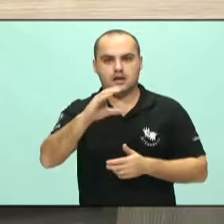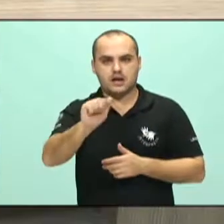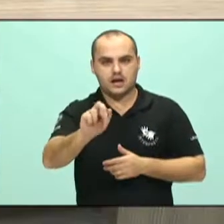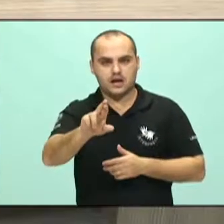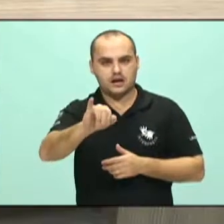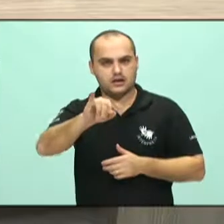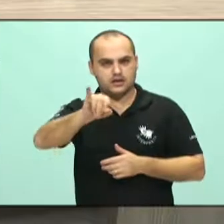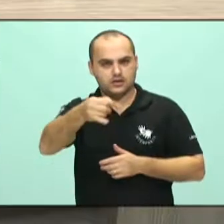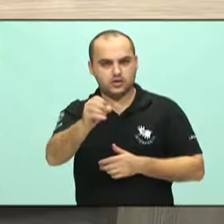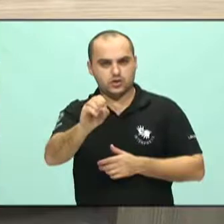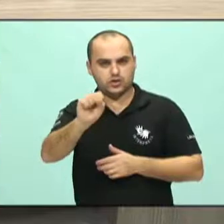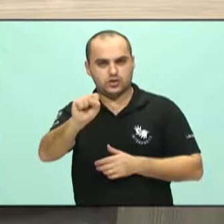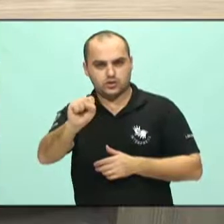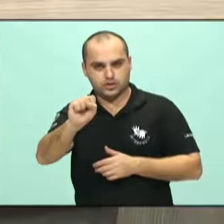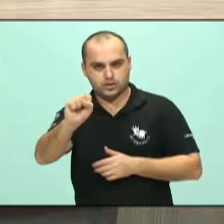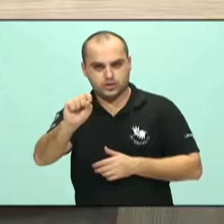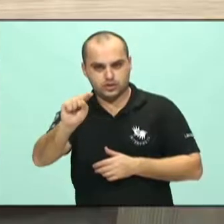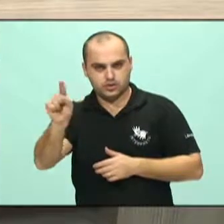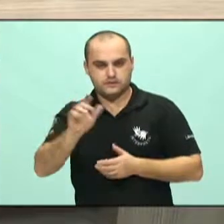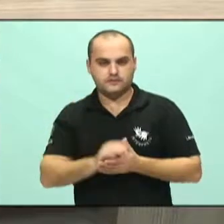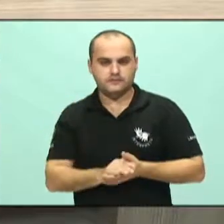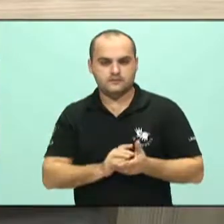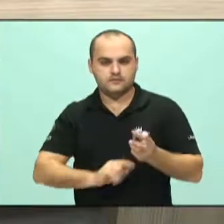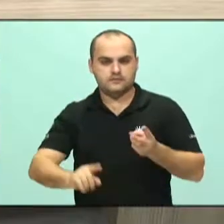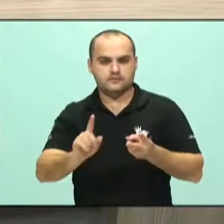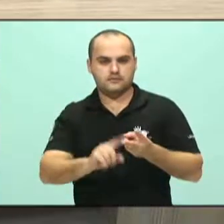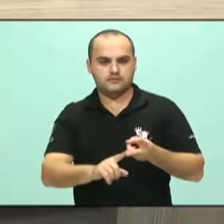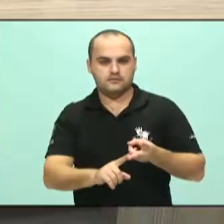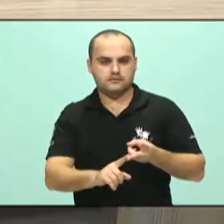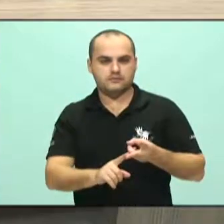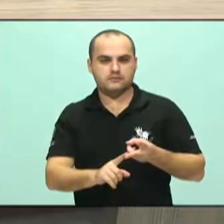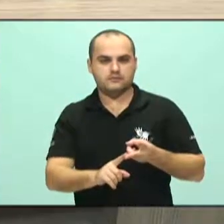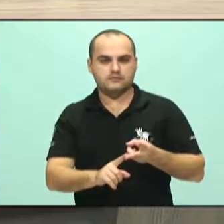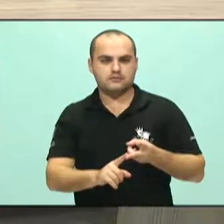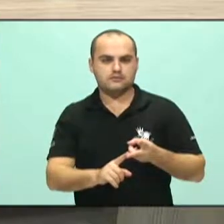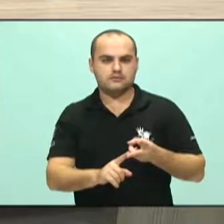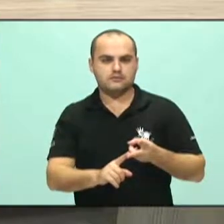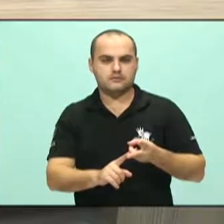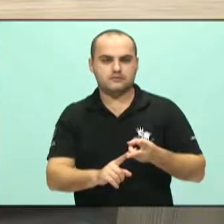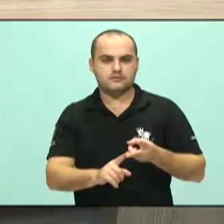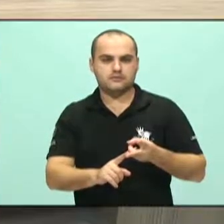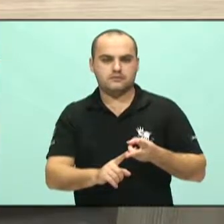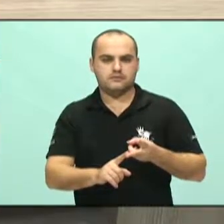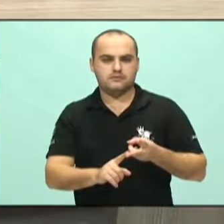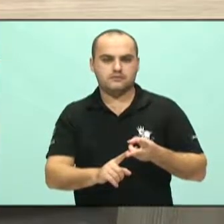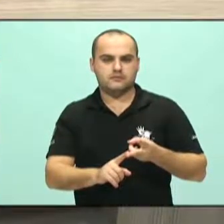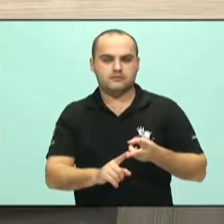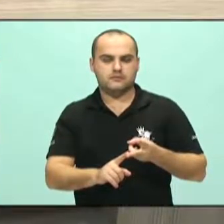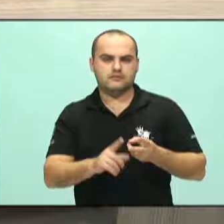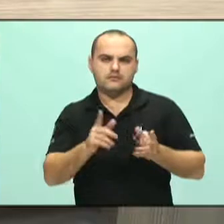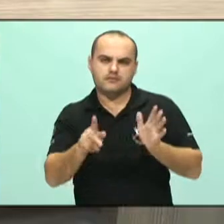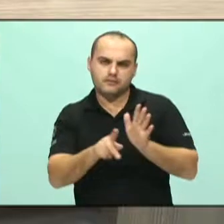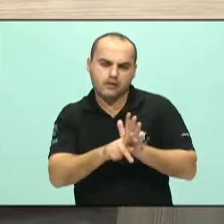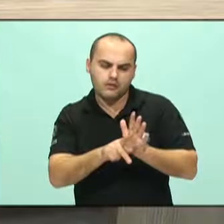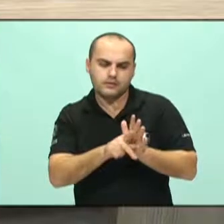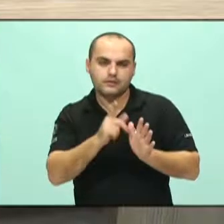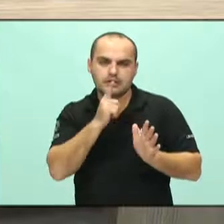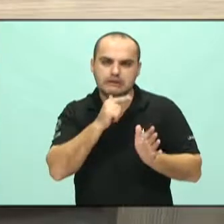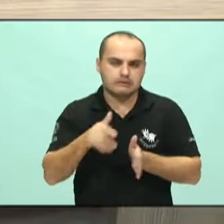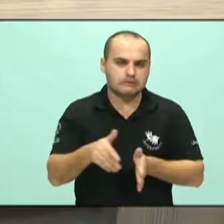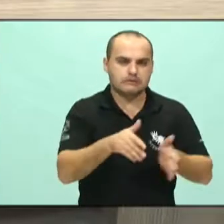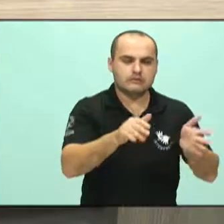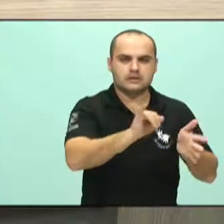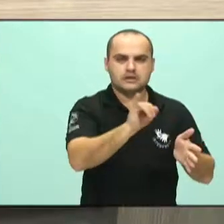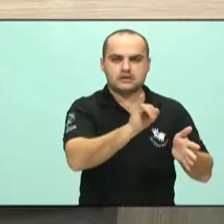carijós, né? Os do interior, né, do rio Itajaí,